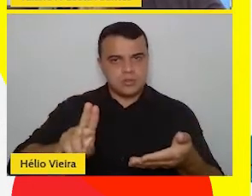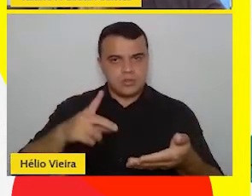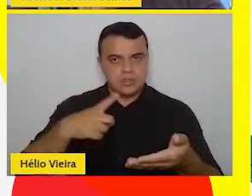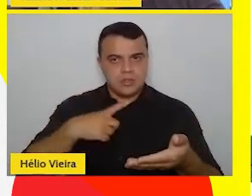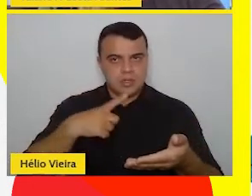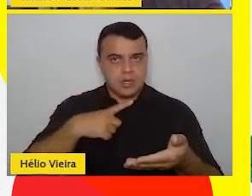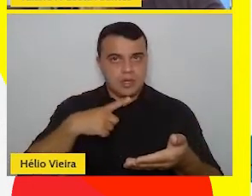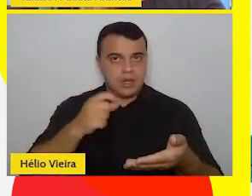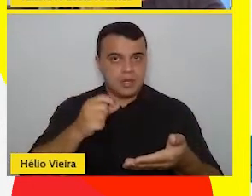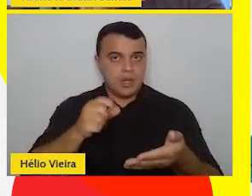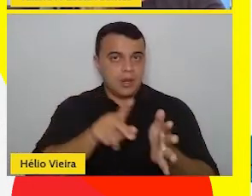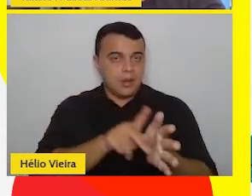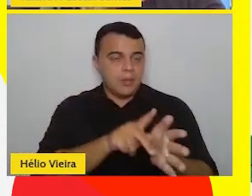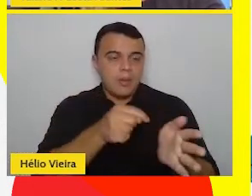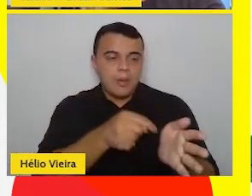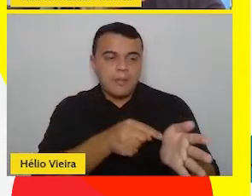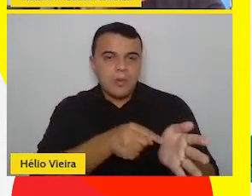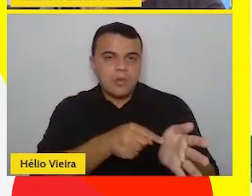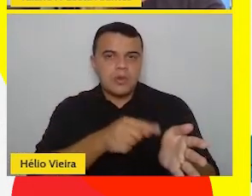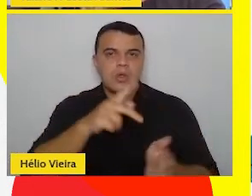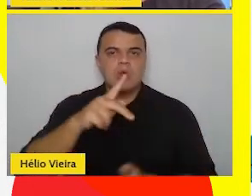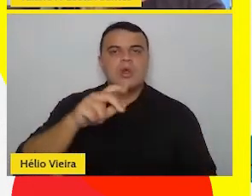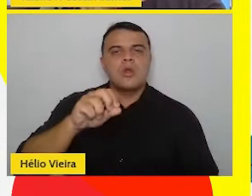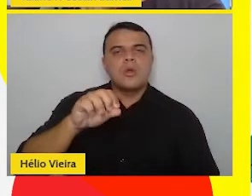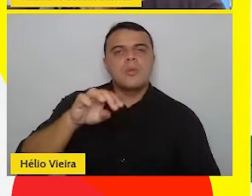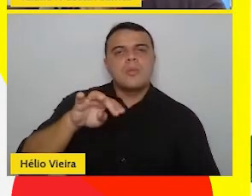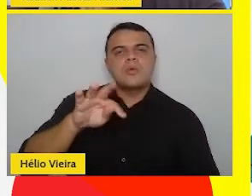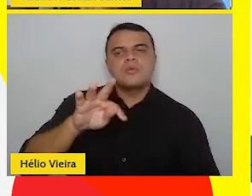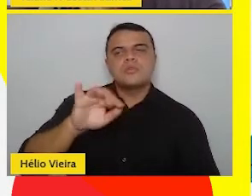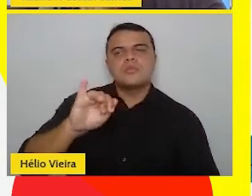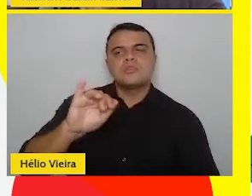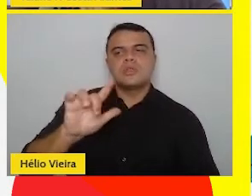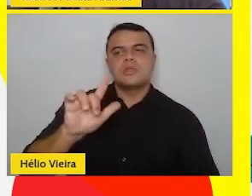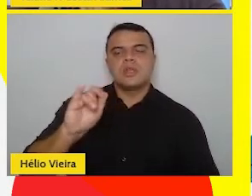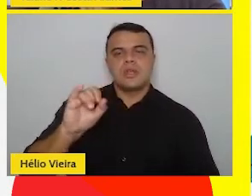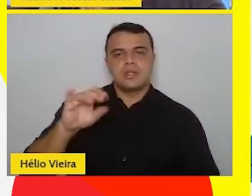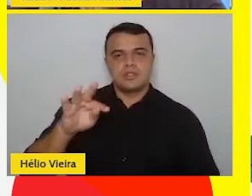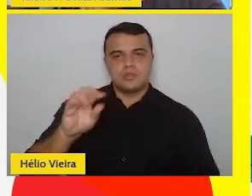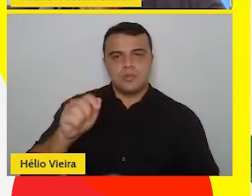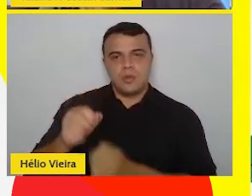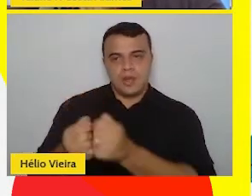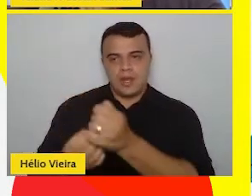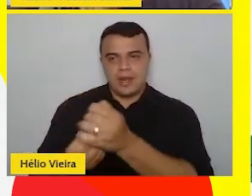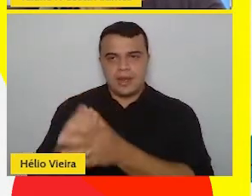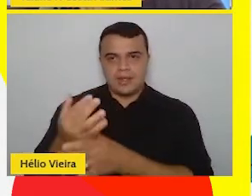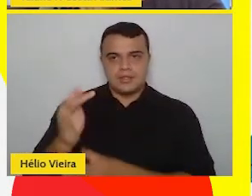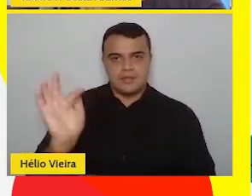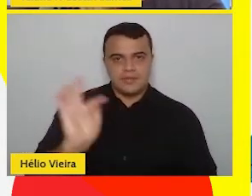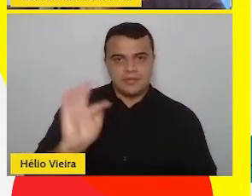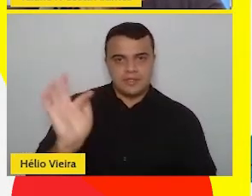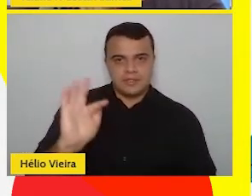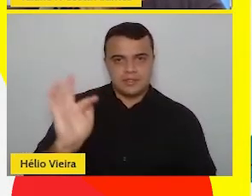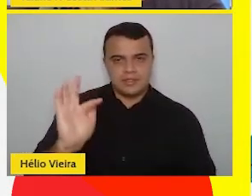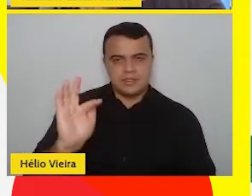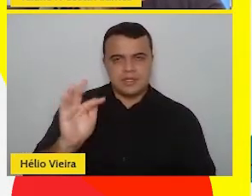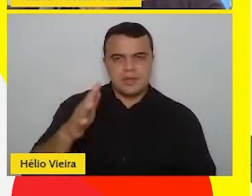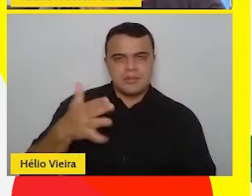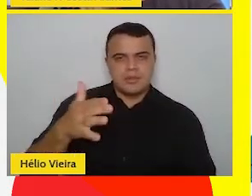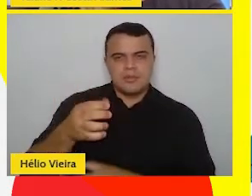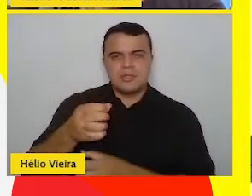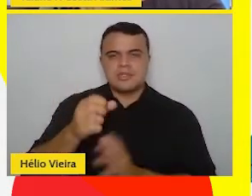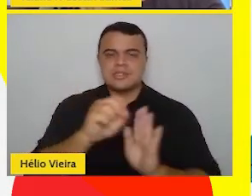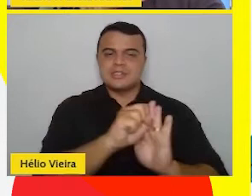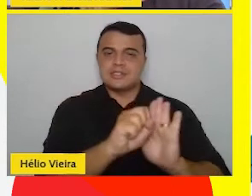a utilização do ponto é o pontilhismo, que foi criado na França no